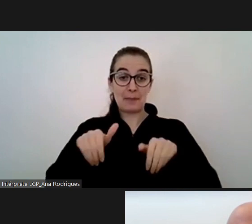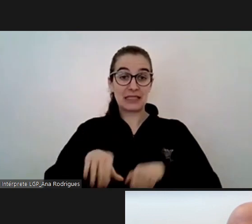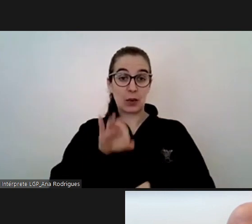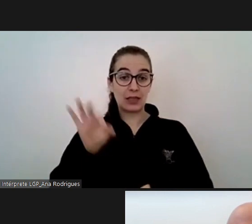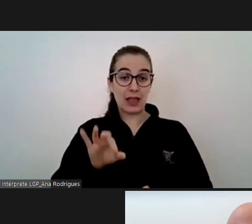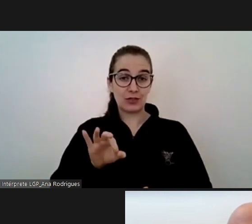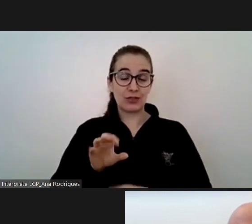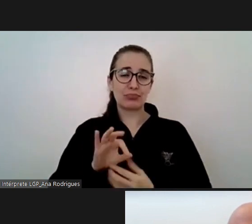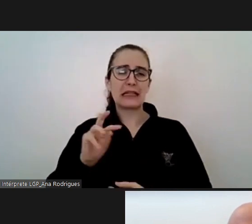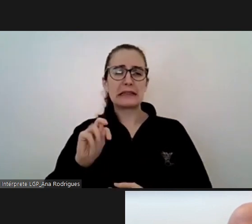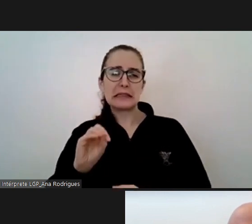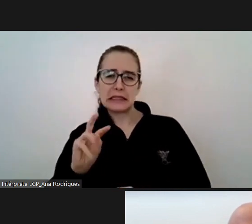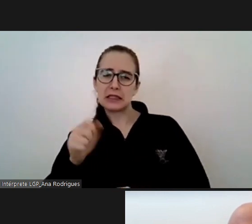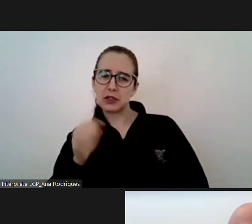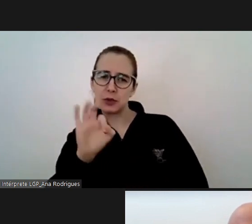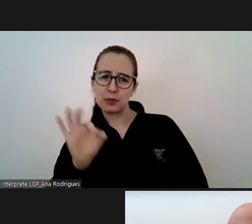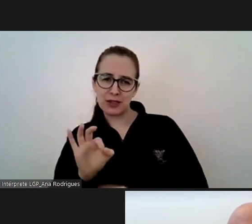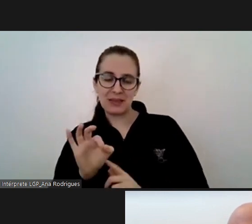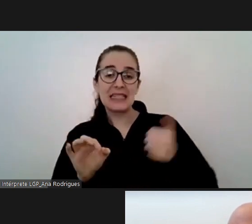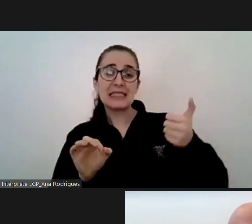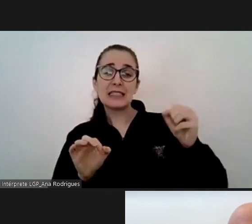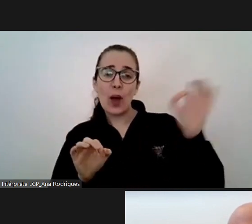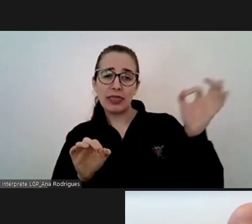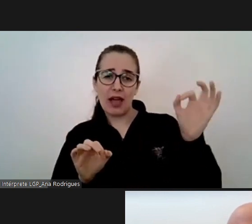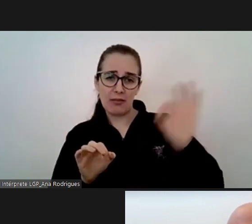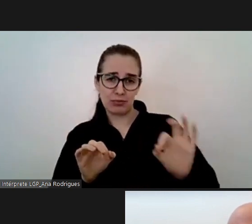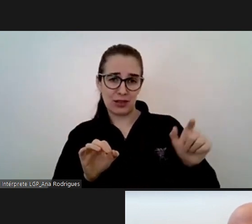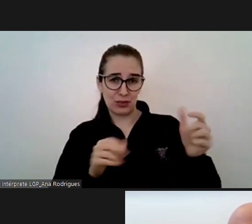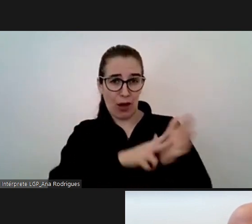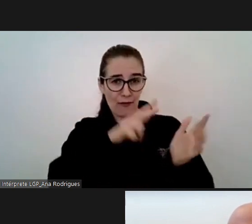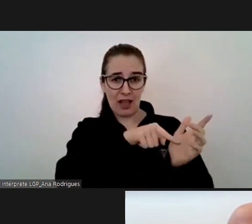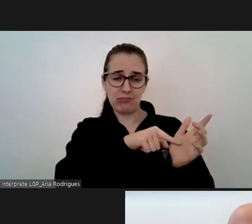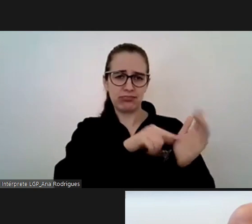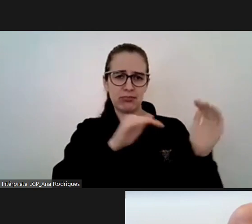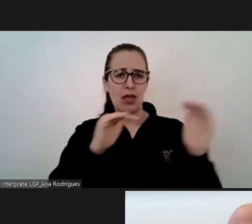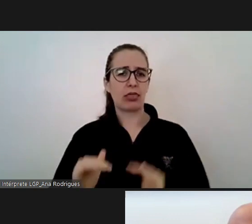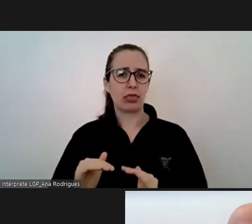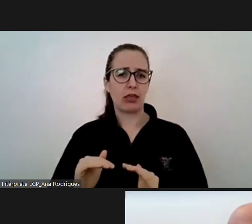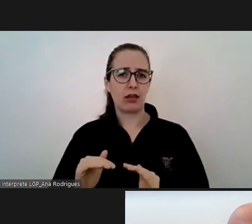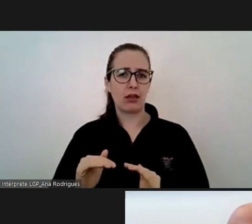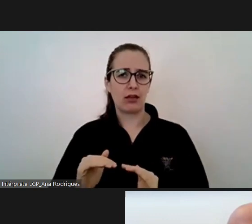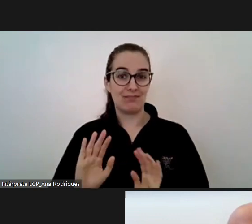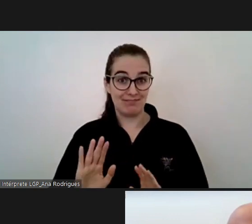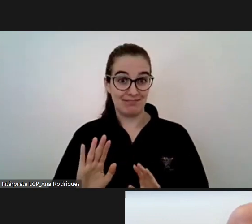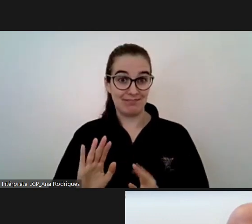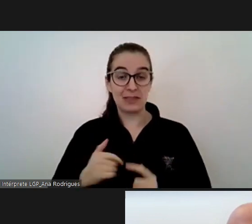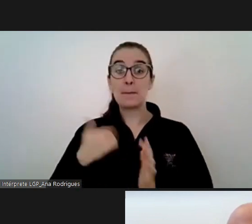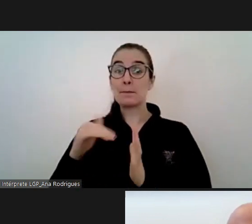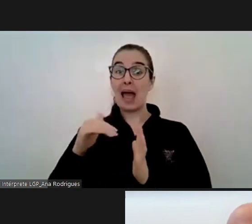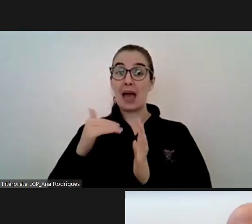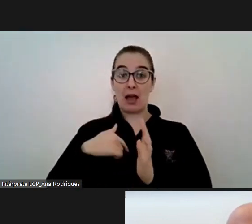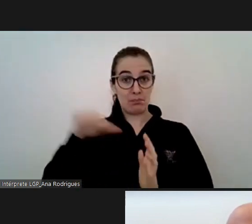nos 50% oficiais, e que portanto está muito mais dentro daquilo que é a média europeia e não se destaca pela